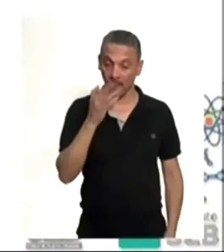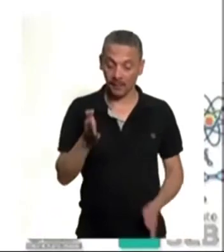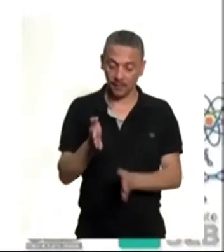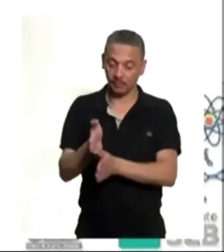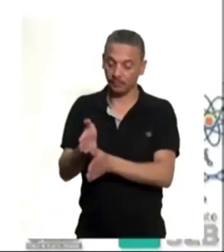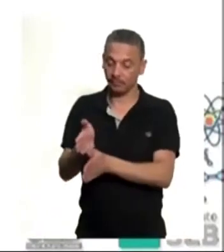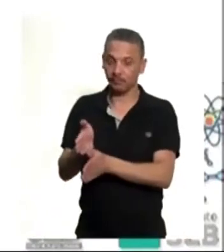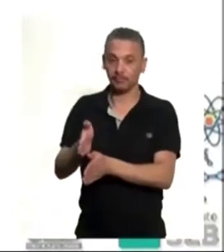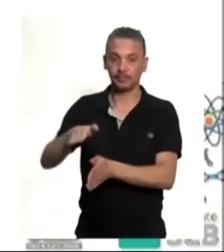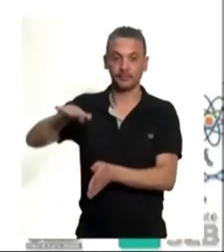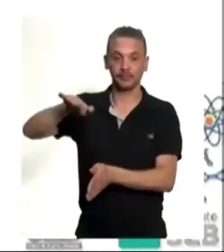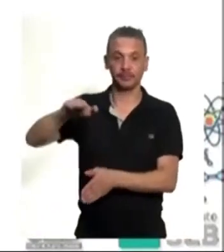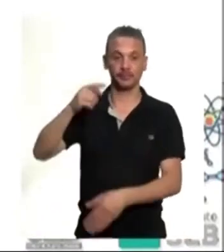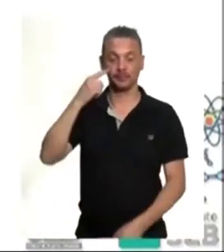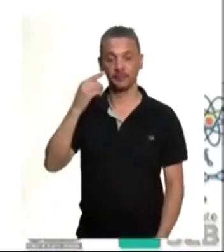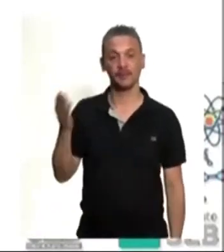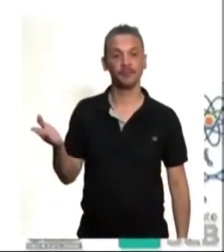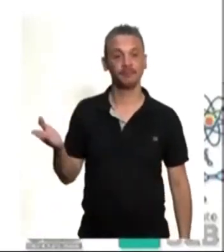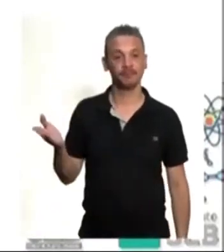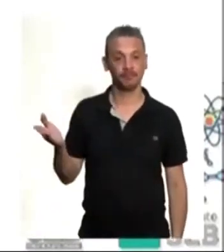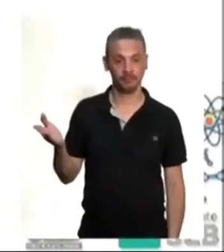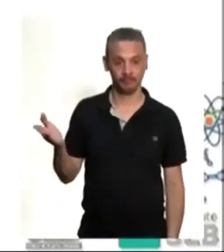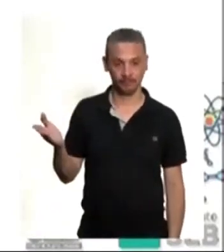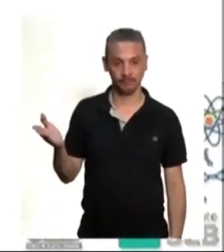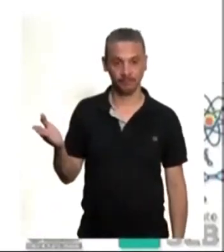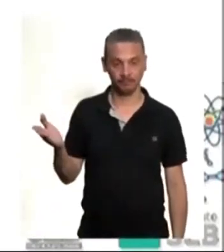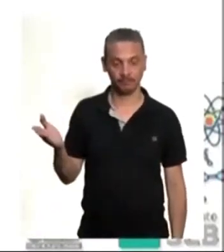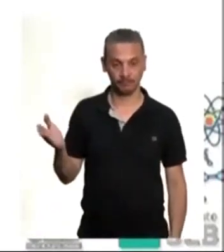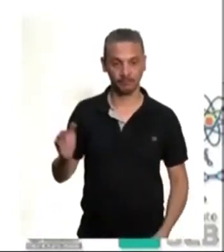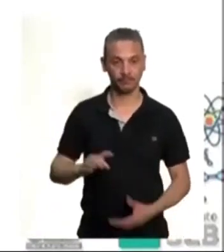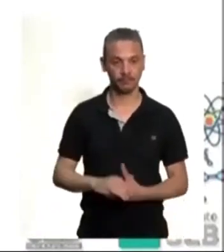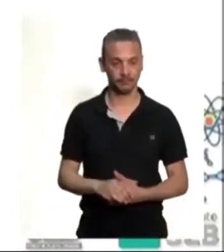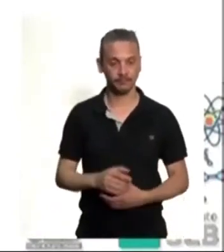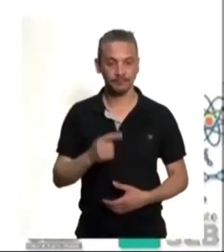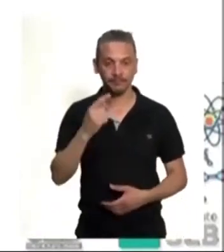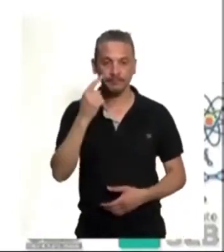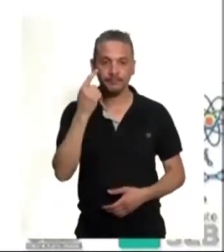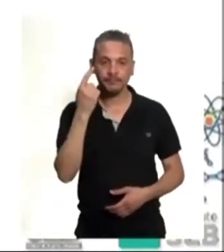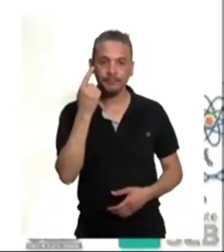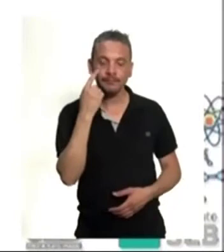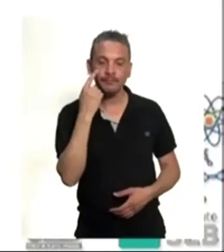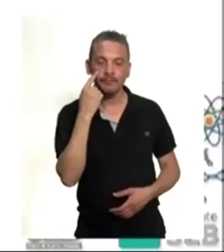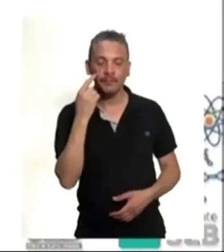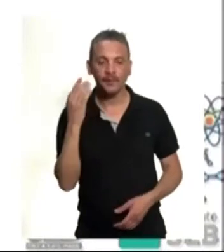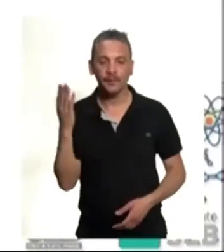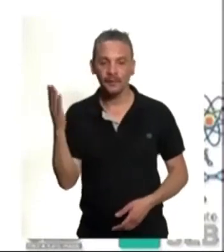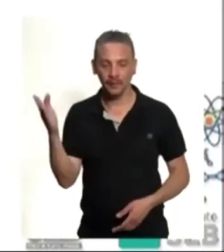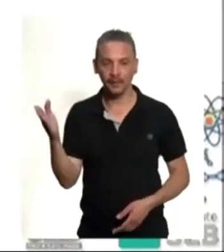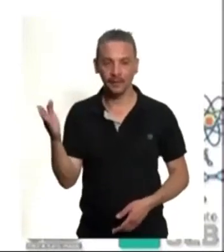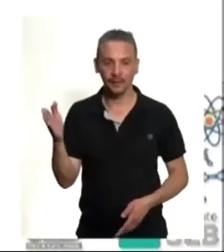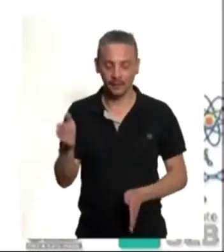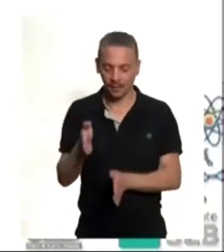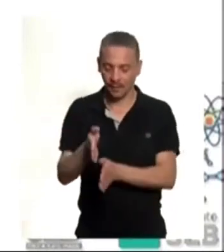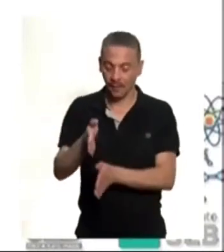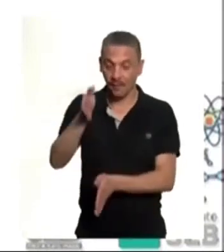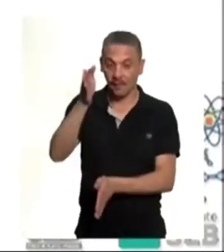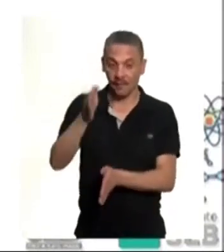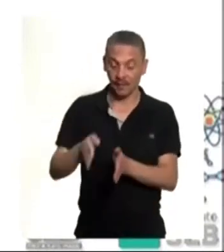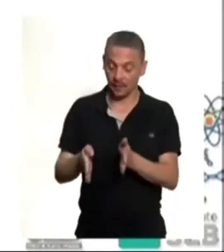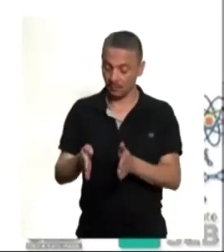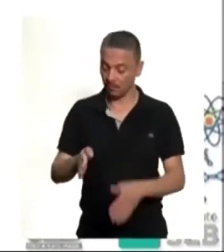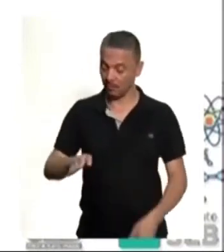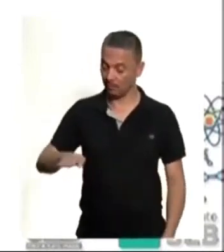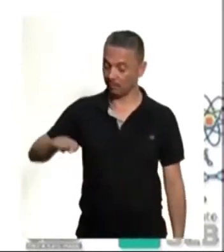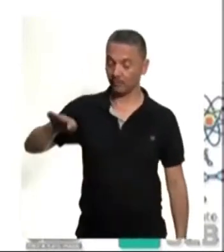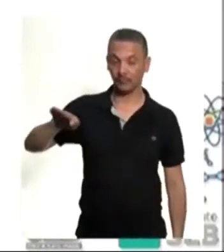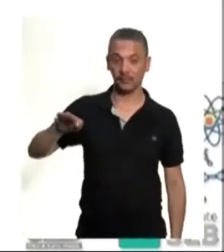vou levantar ela. Olha lá, levantei. Veja que eu só levantei a face. O caminho do fio seria